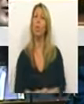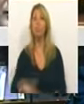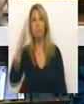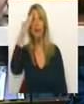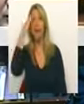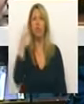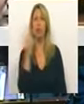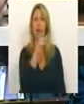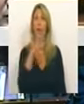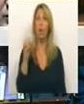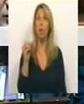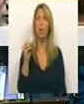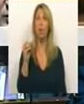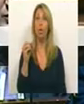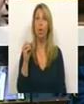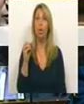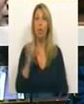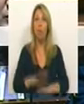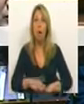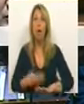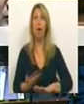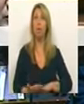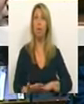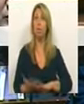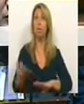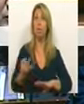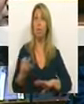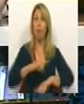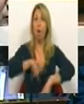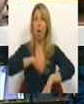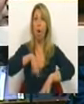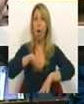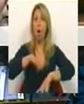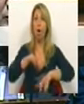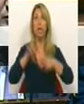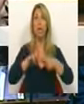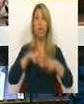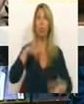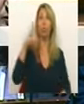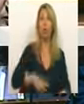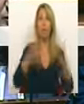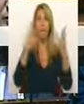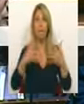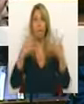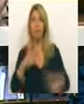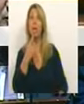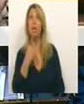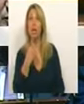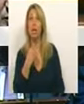Acha um erro o reforço substancial da carga horária do português, da matemática e do inglês,